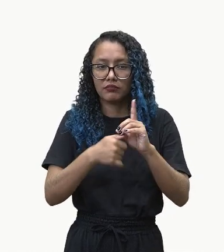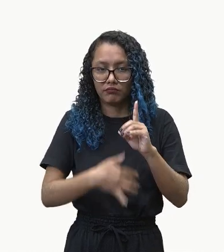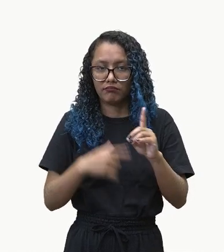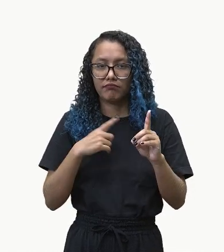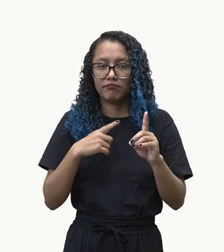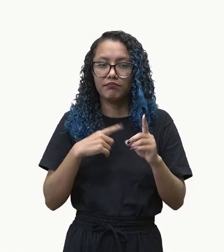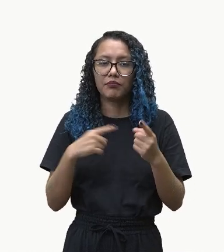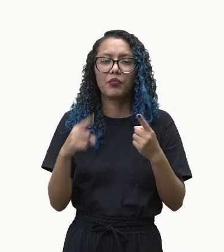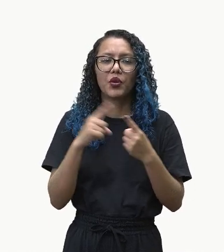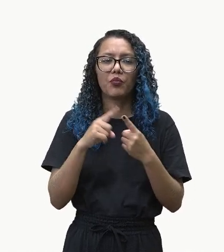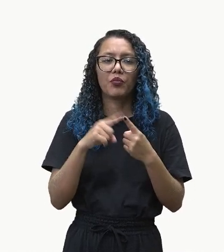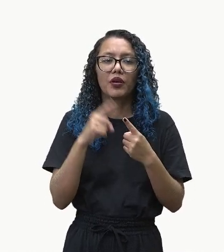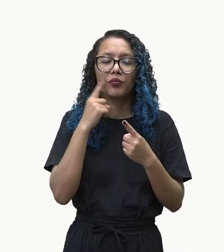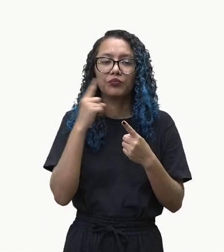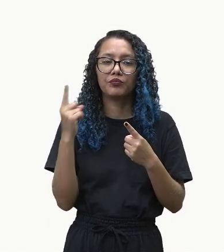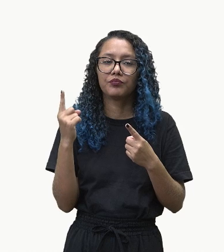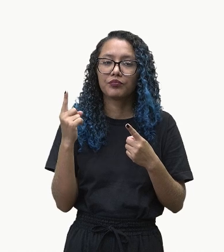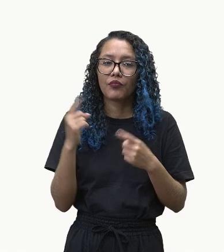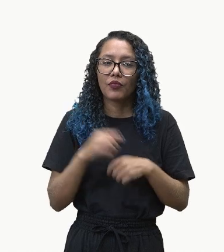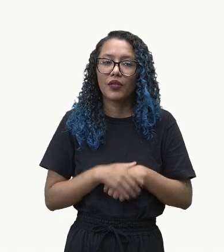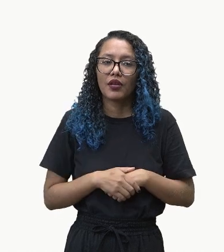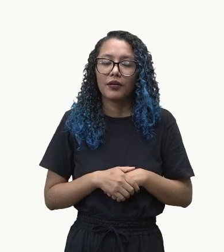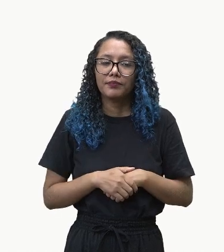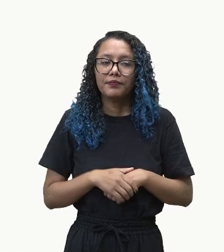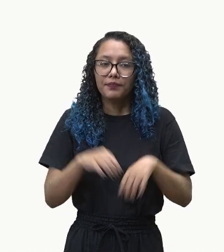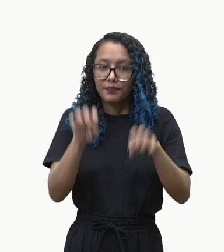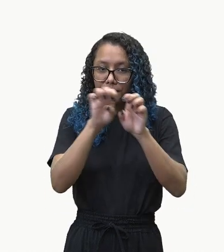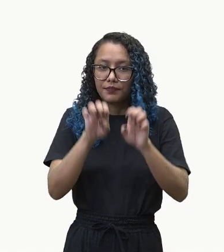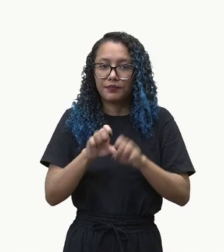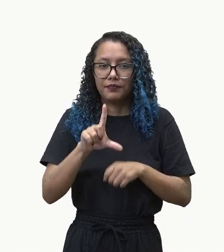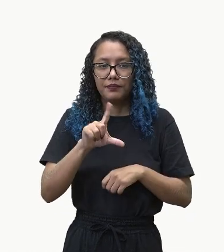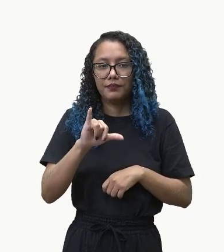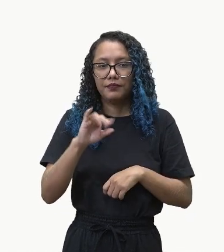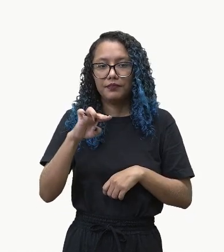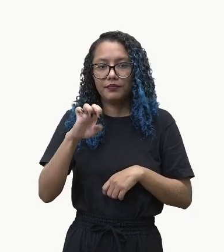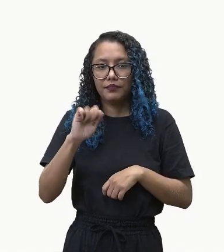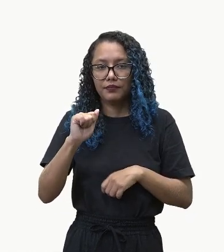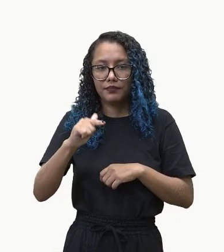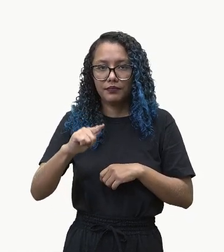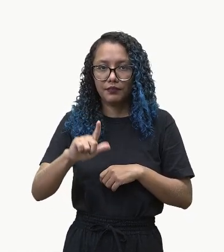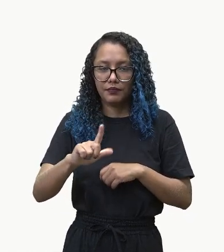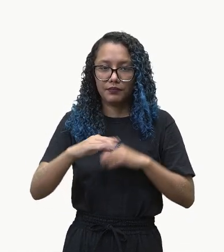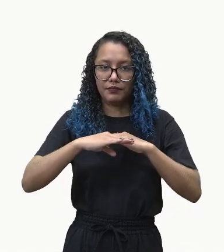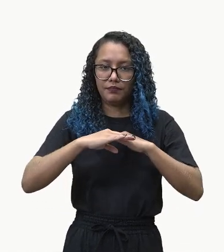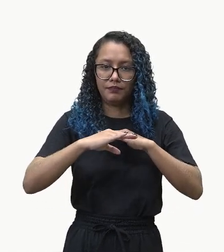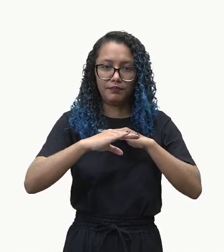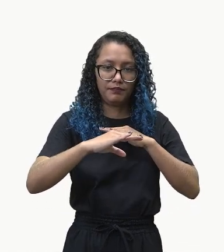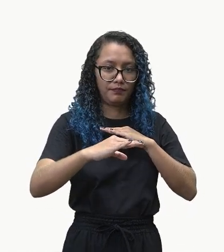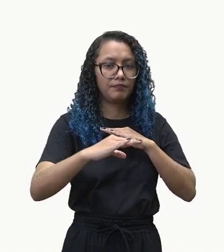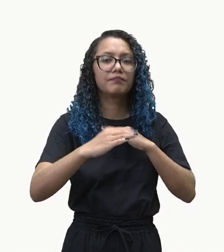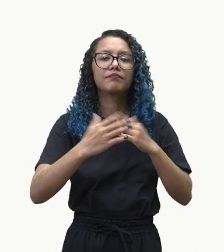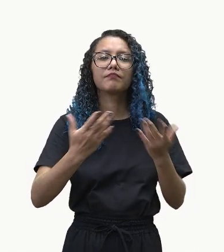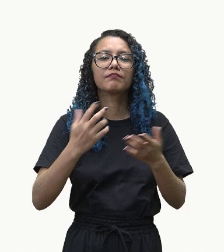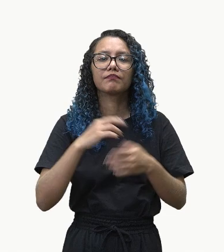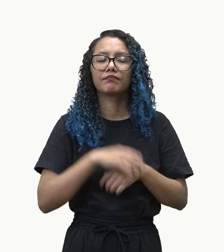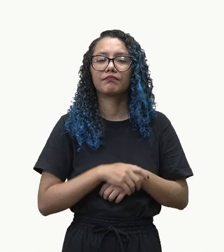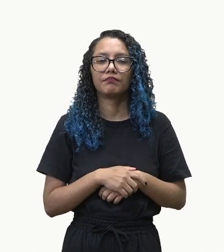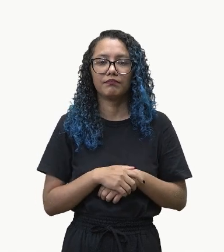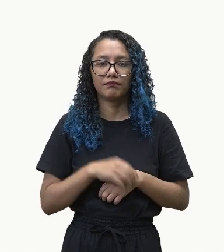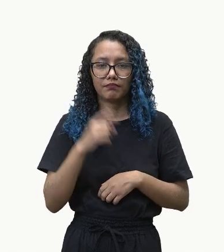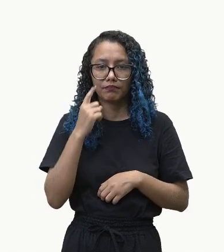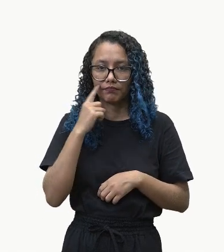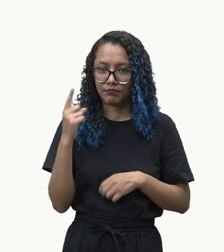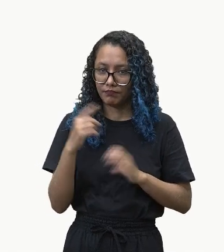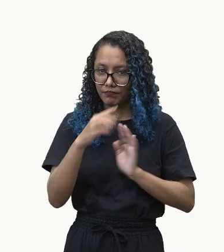deles é a estrutura lineal. É uma das